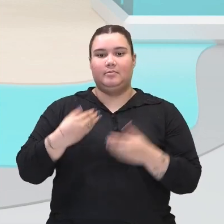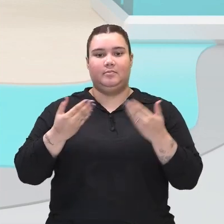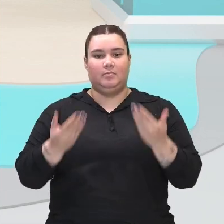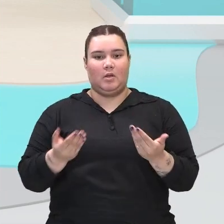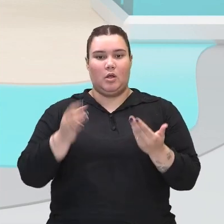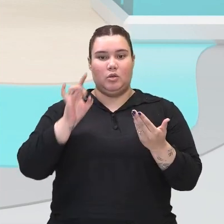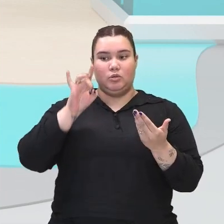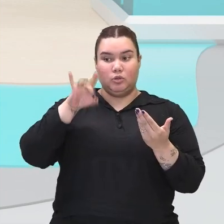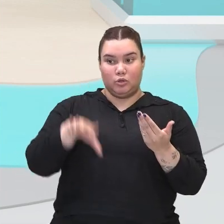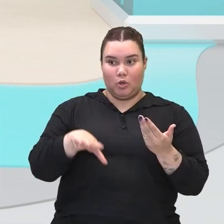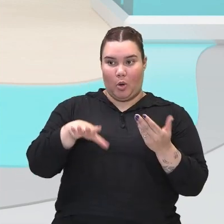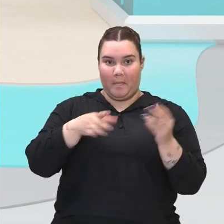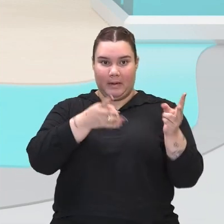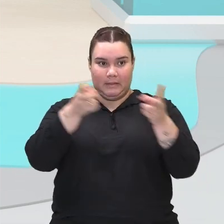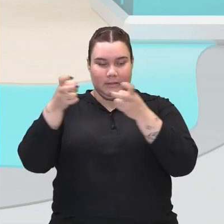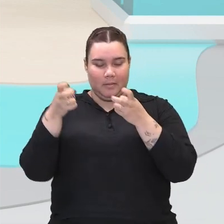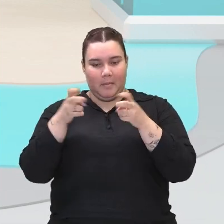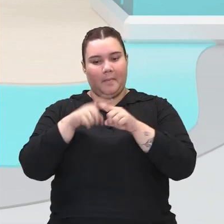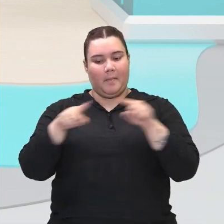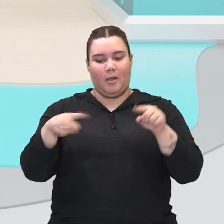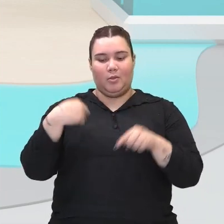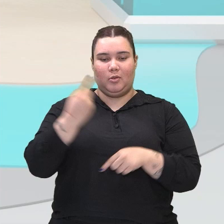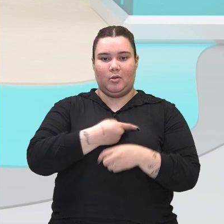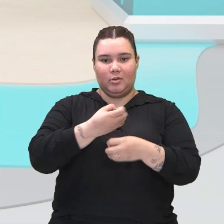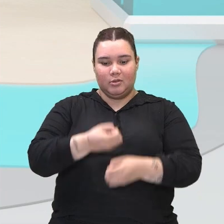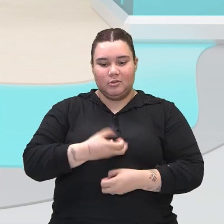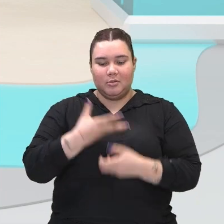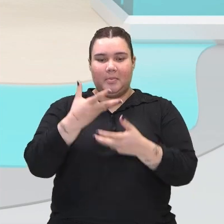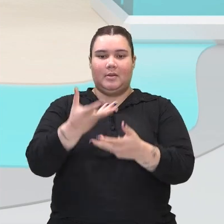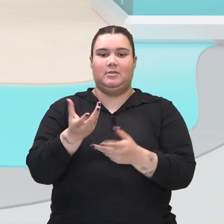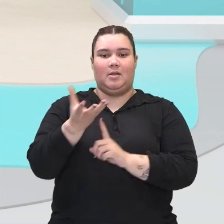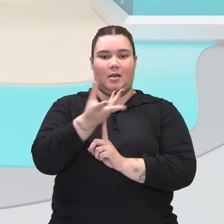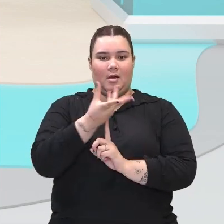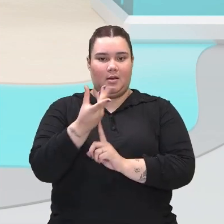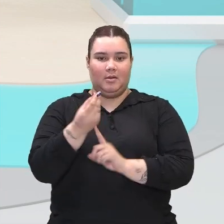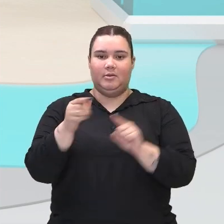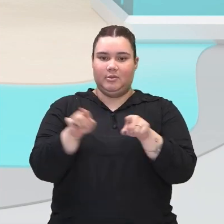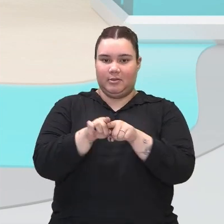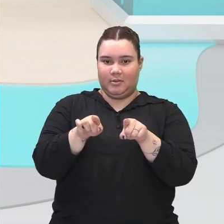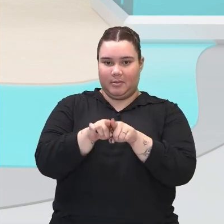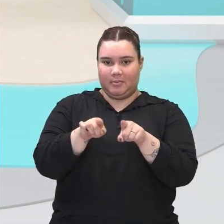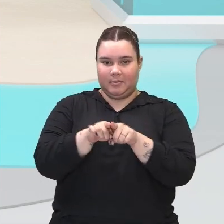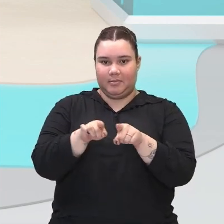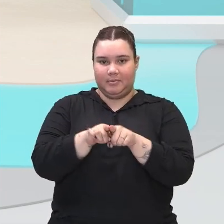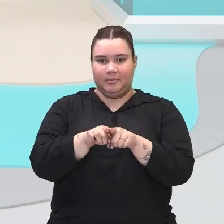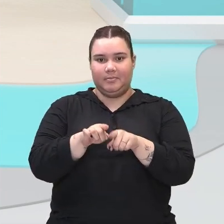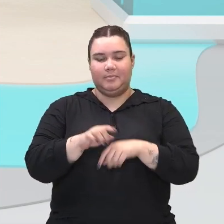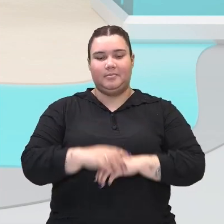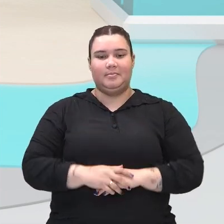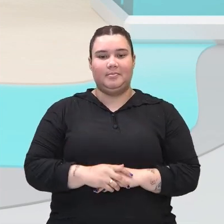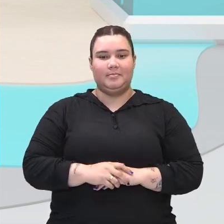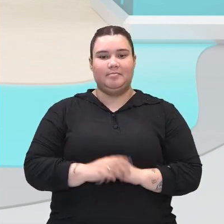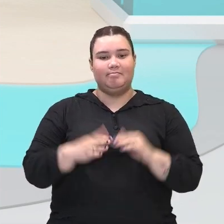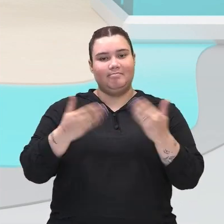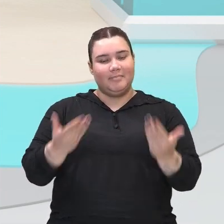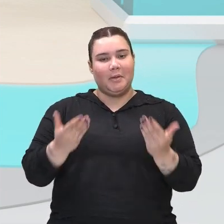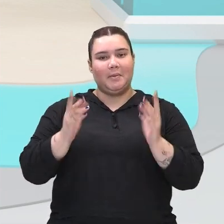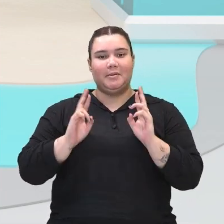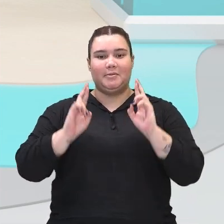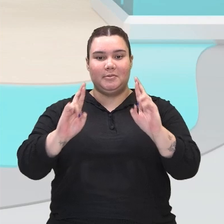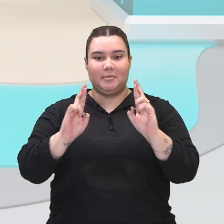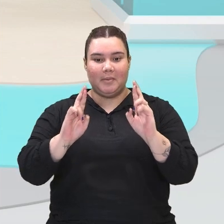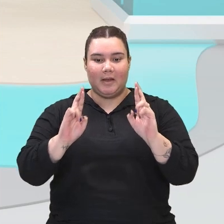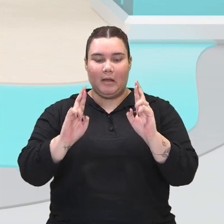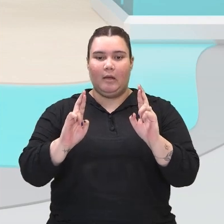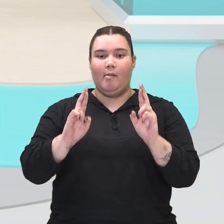sendo receptores, mas artistas, aqueles que estão produzindo. Dessa forma, espero que o